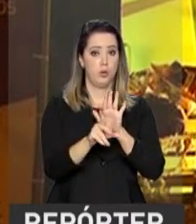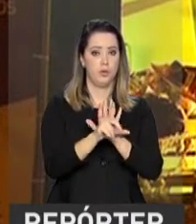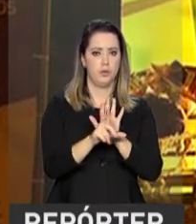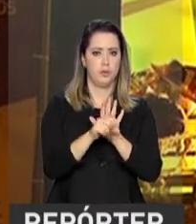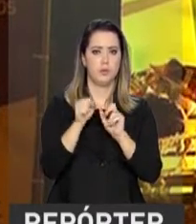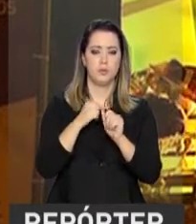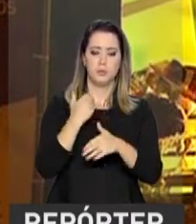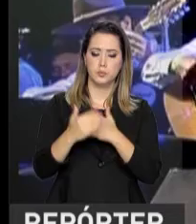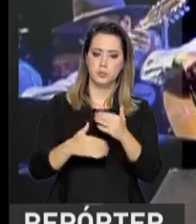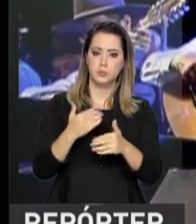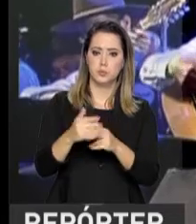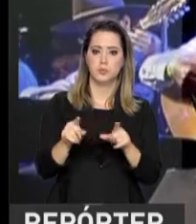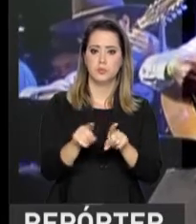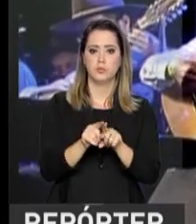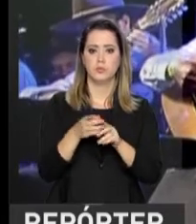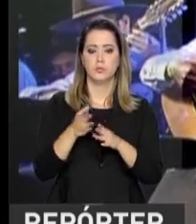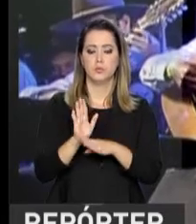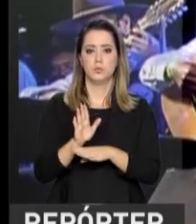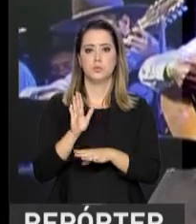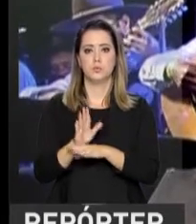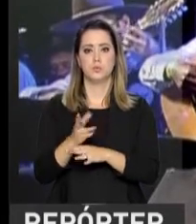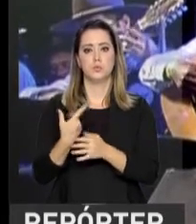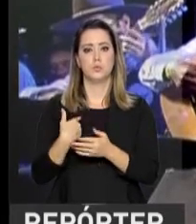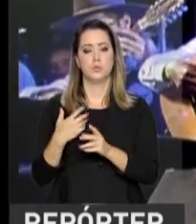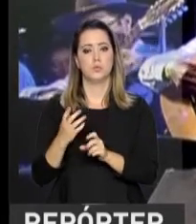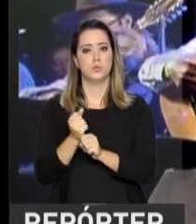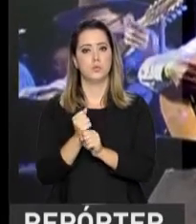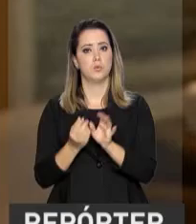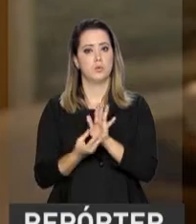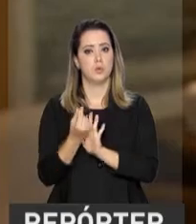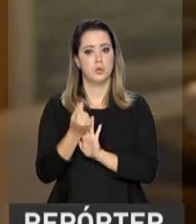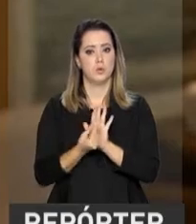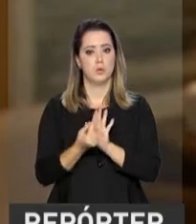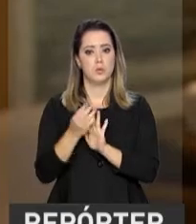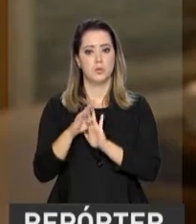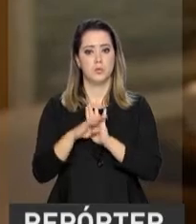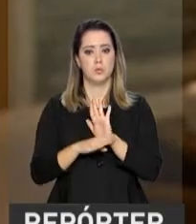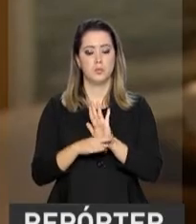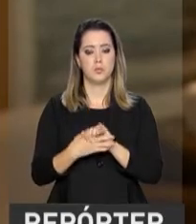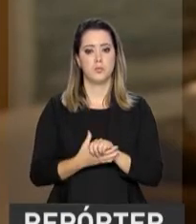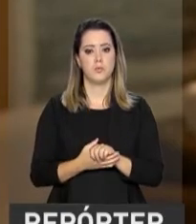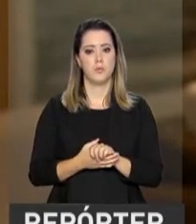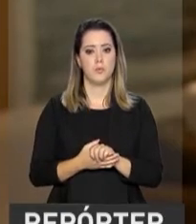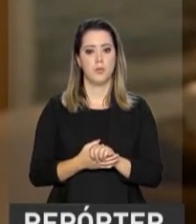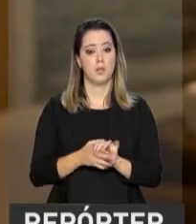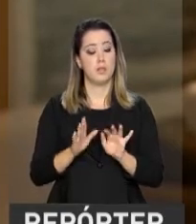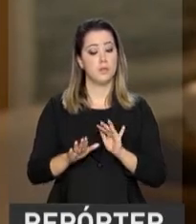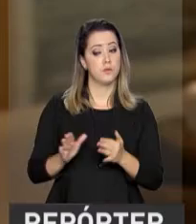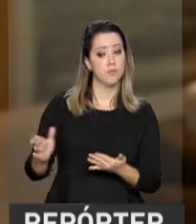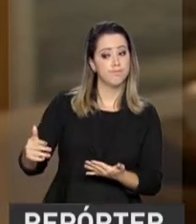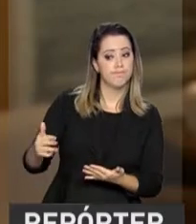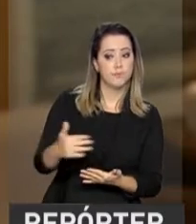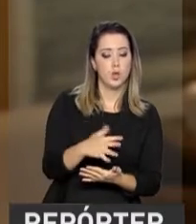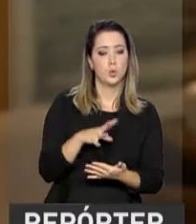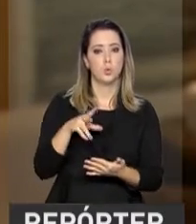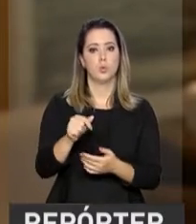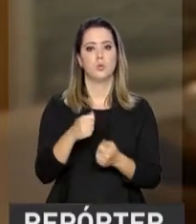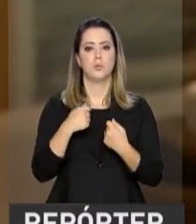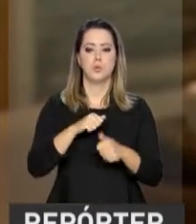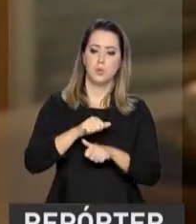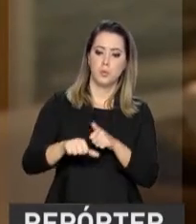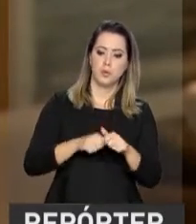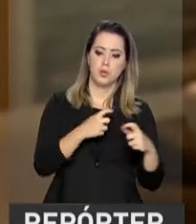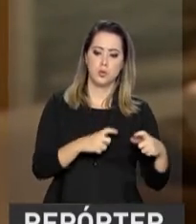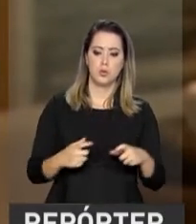ações compensatórias na prestação de contas de um projeto. Muitas vezes você não captou na íntegra, você teve de mudar de